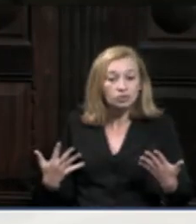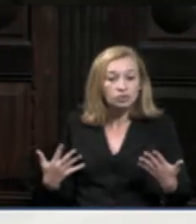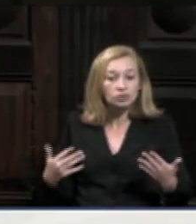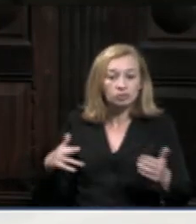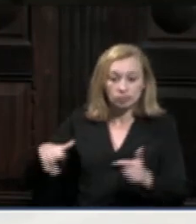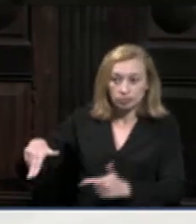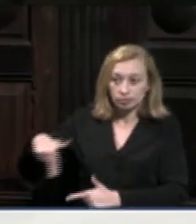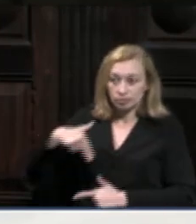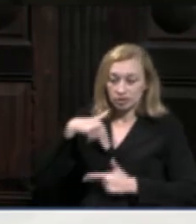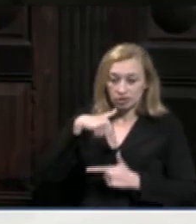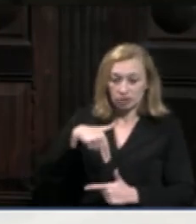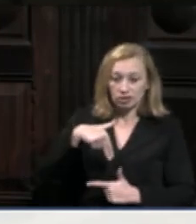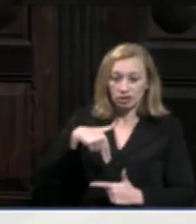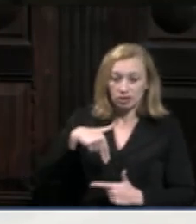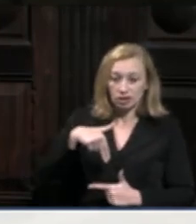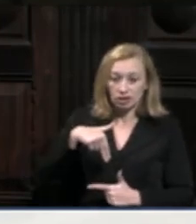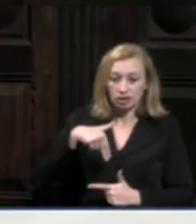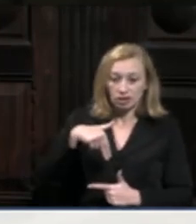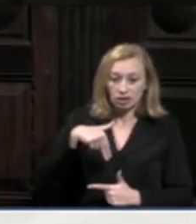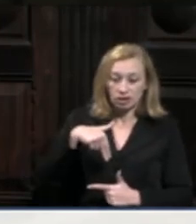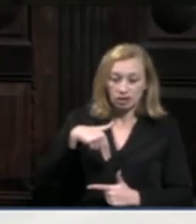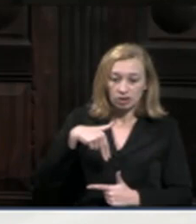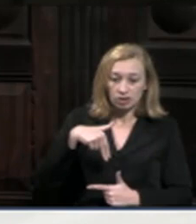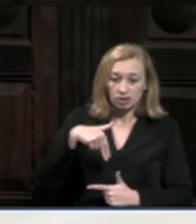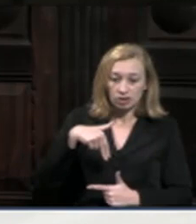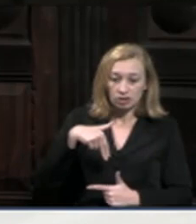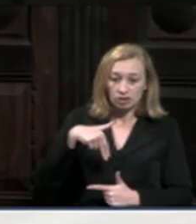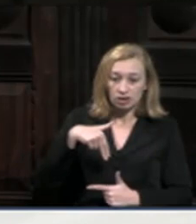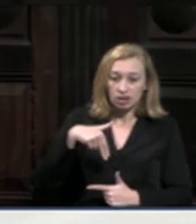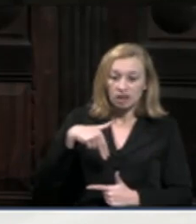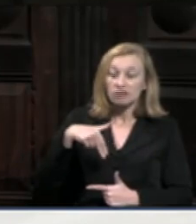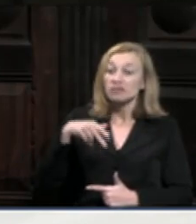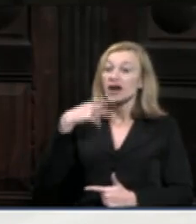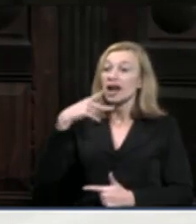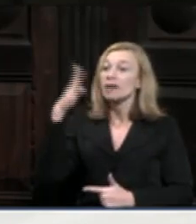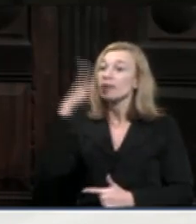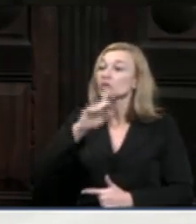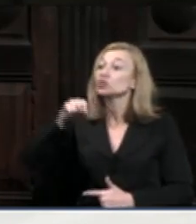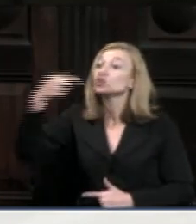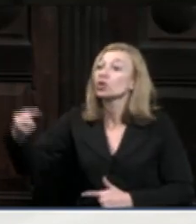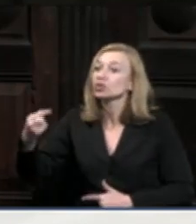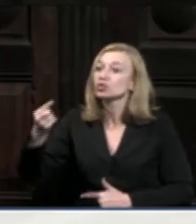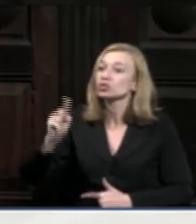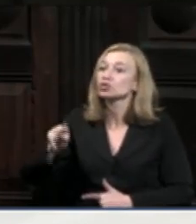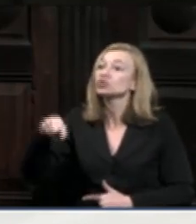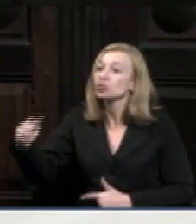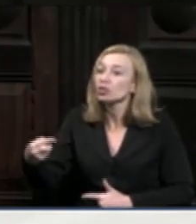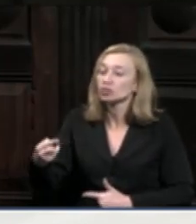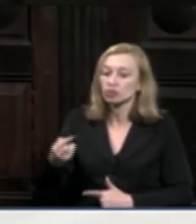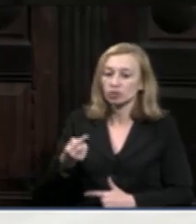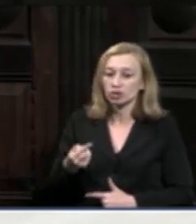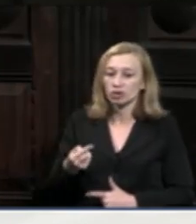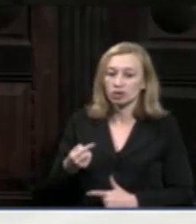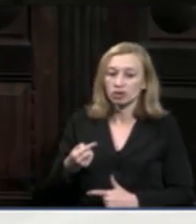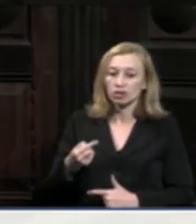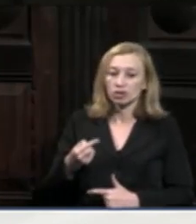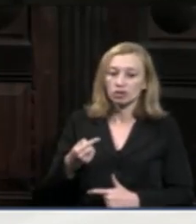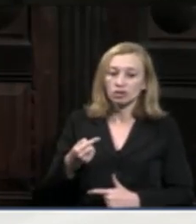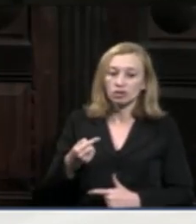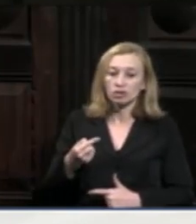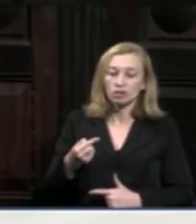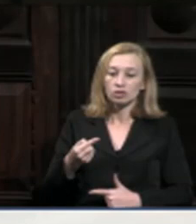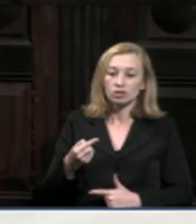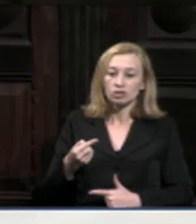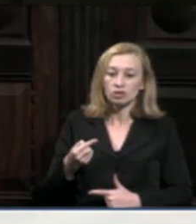tribuna se destina a atribuir aos outros, às outras bancadas,